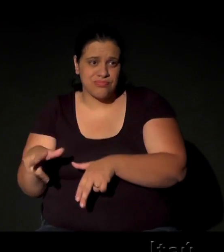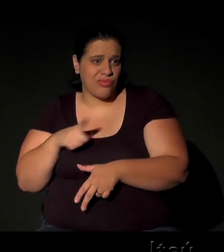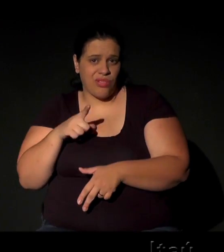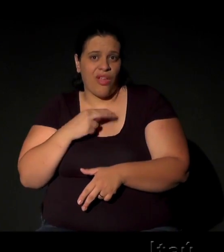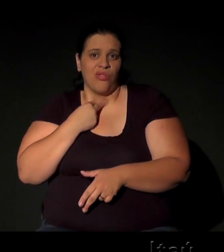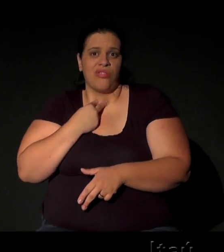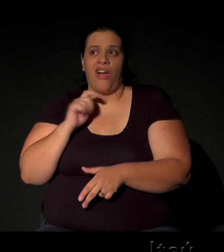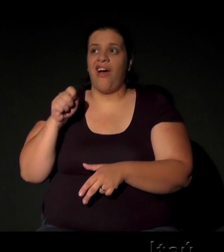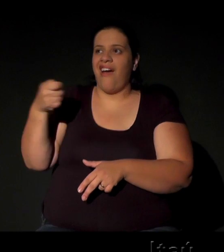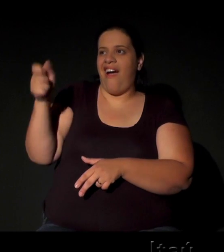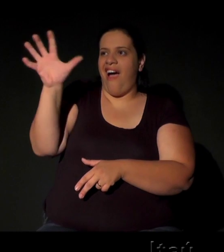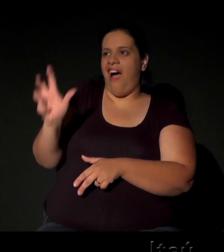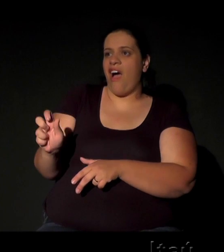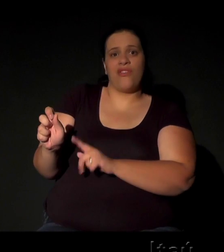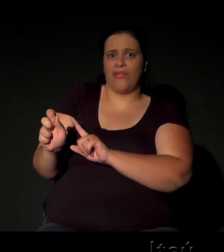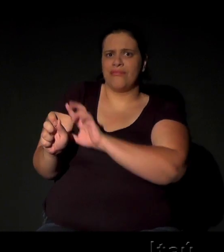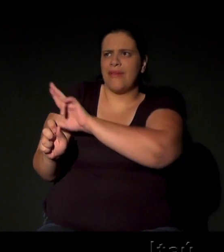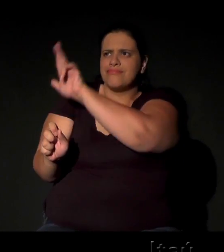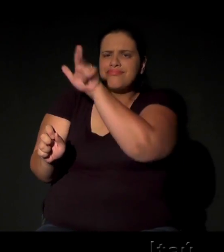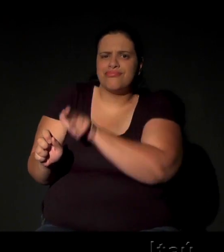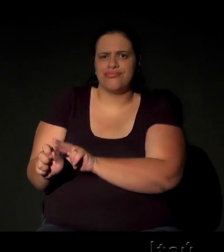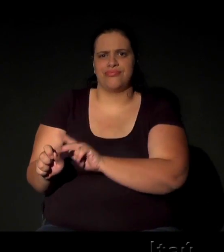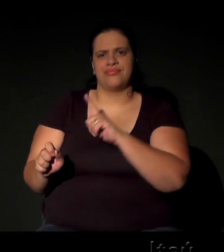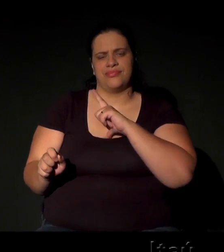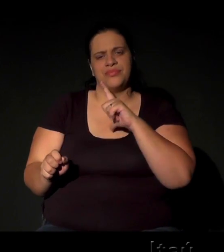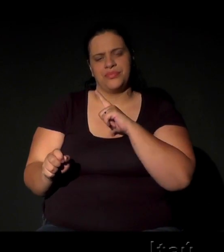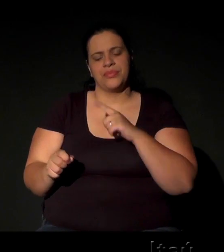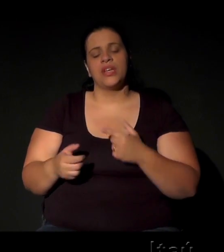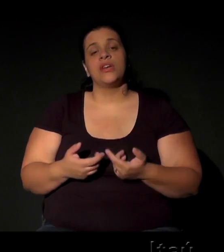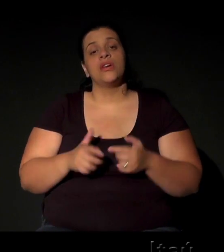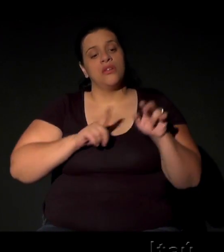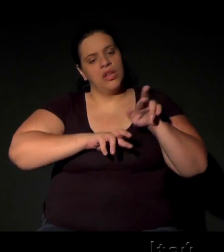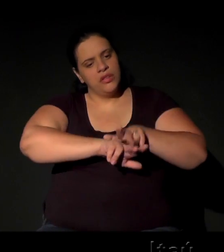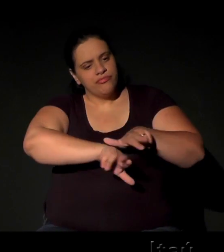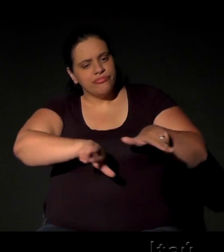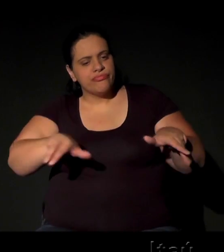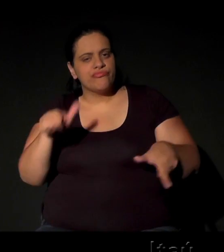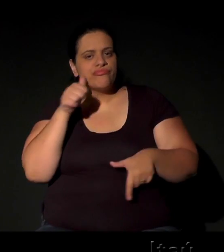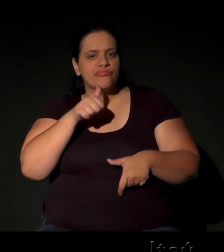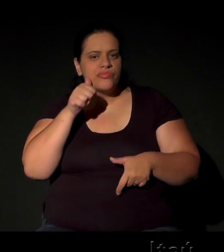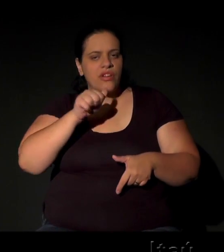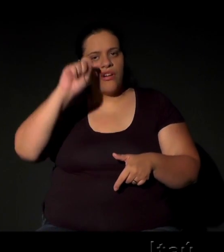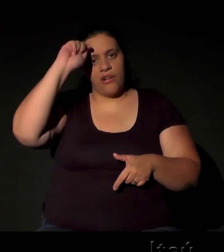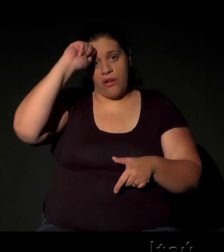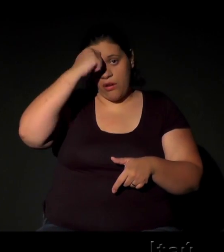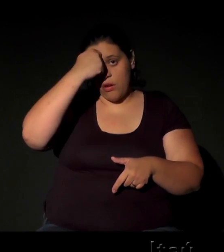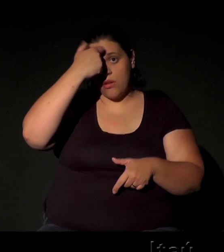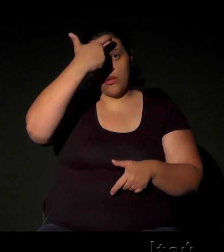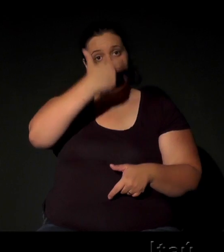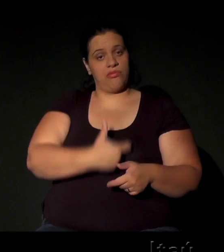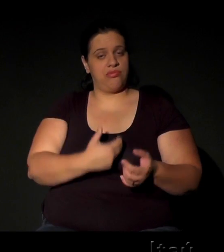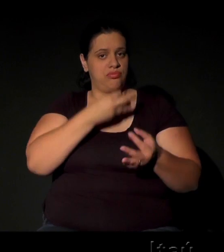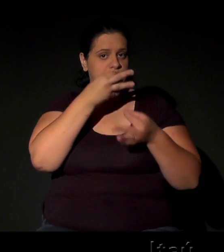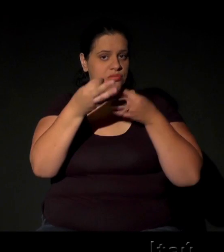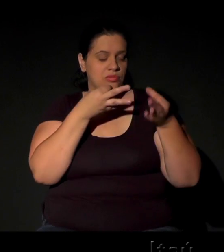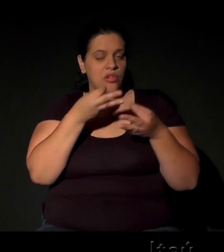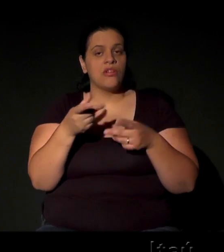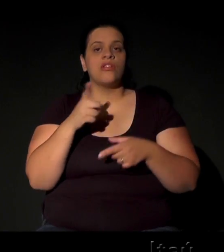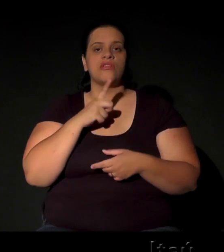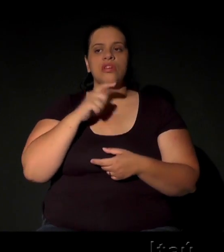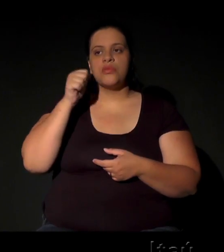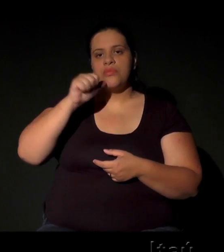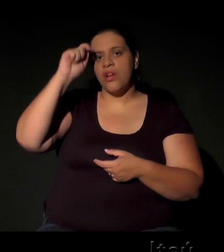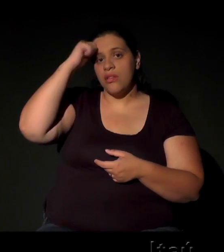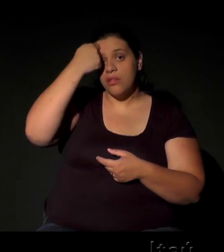gente não pode cair nesses nesses erros Então a gente tem várias mulheres negras pensando a partir dos seus lugares Então você tem as mulheres